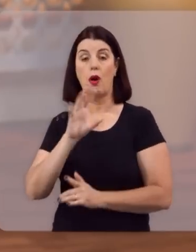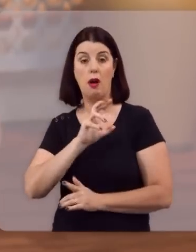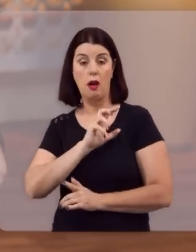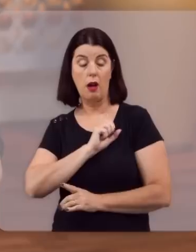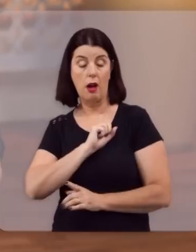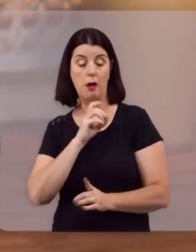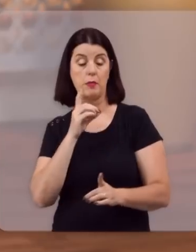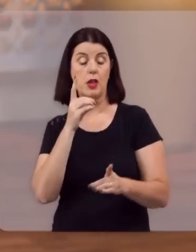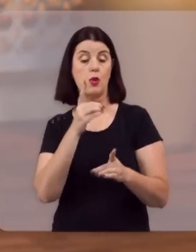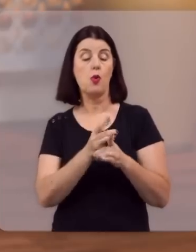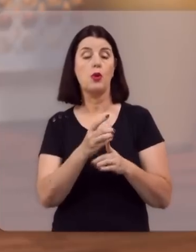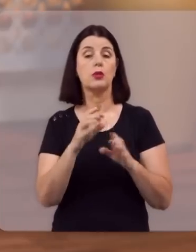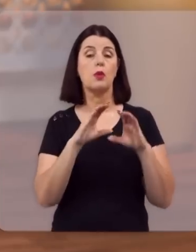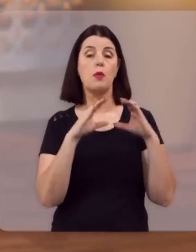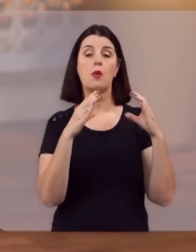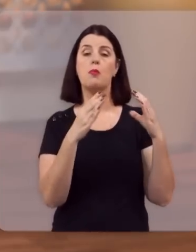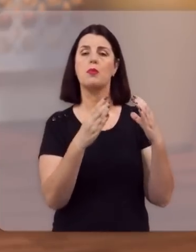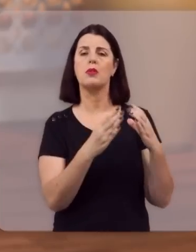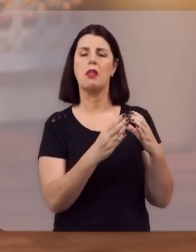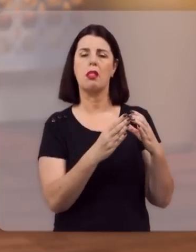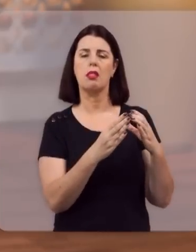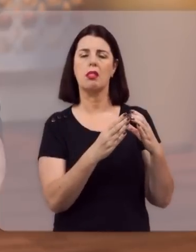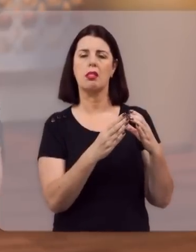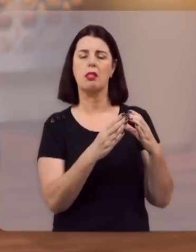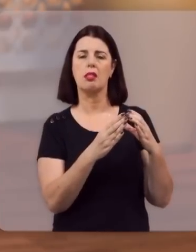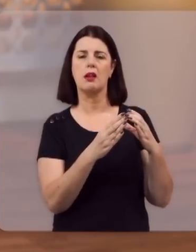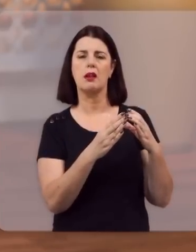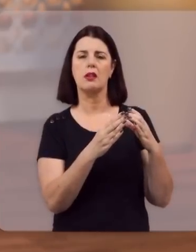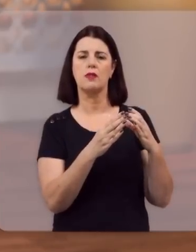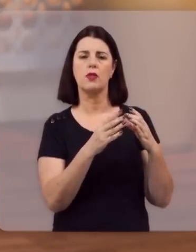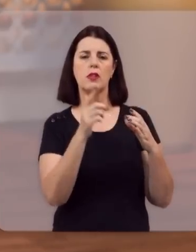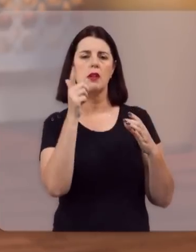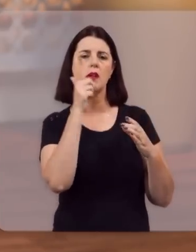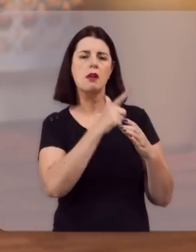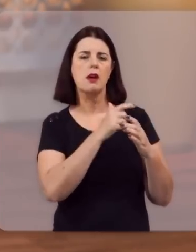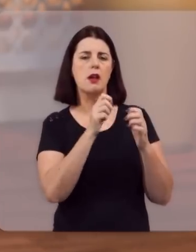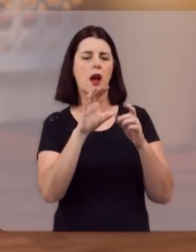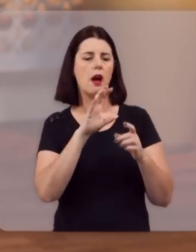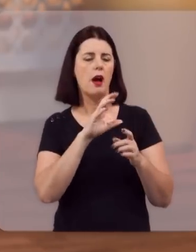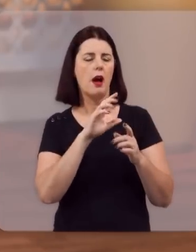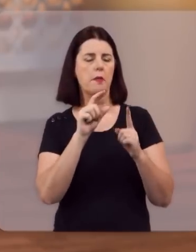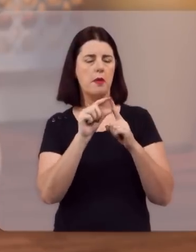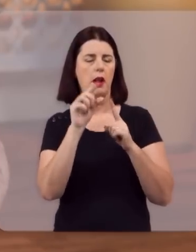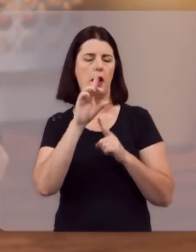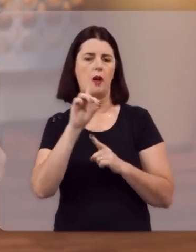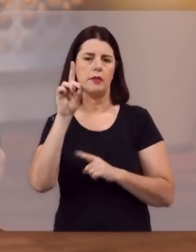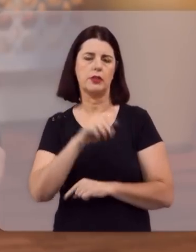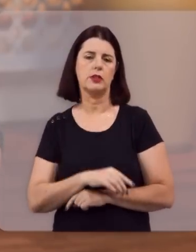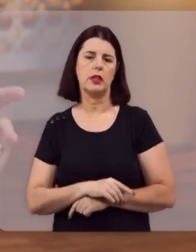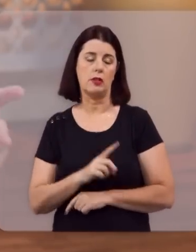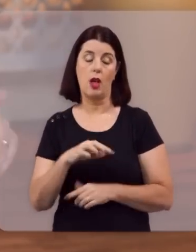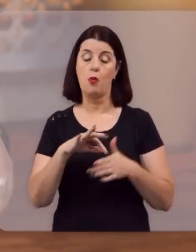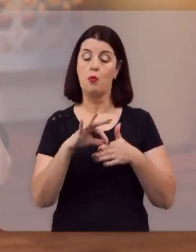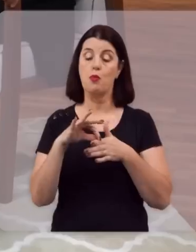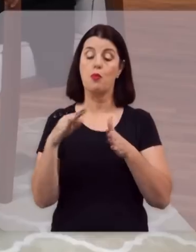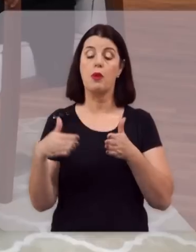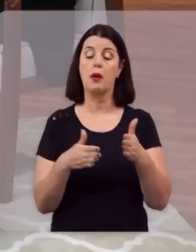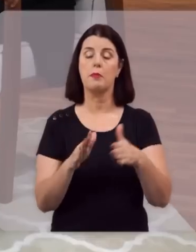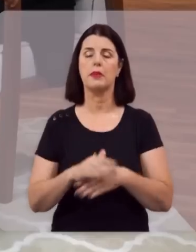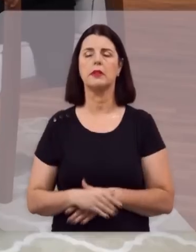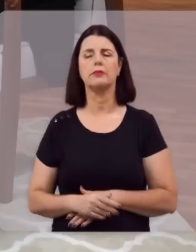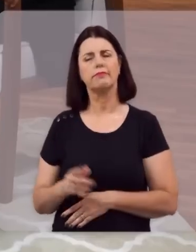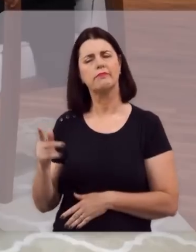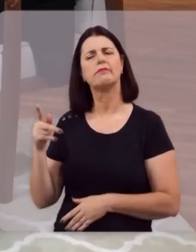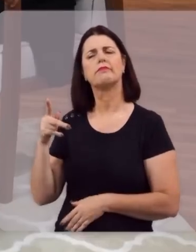uma comunidade onde você aprenda mais da palavra de Deus e adore aquele que morreu e ressuscitou por você. Esse é o caminho,